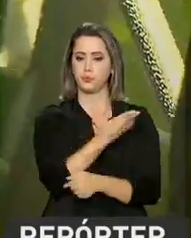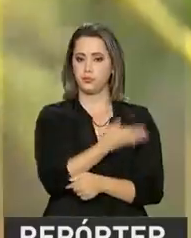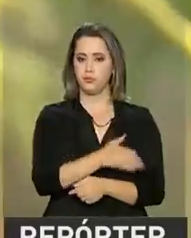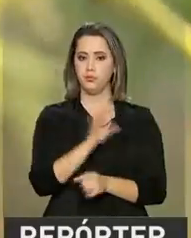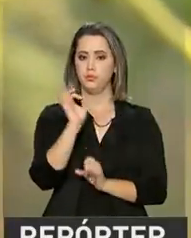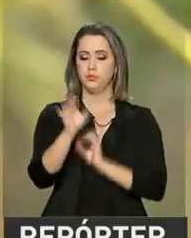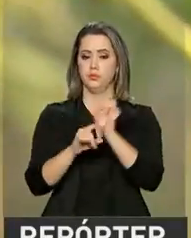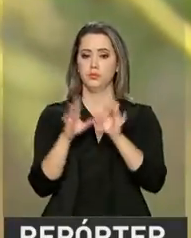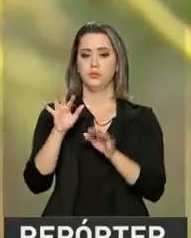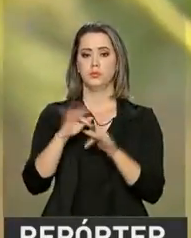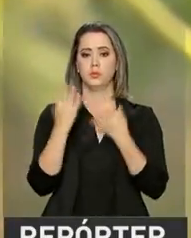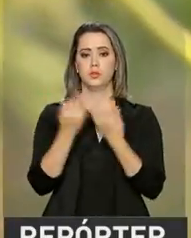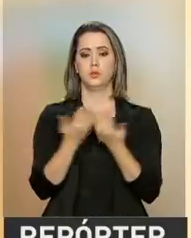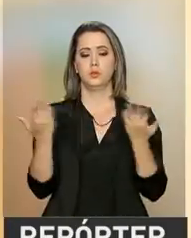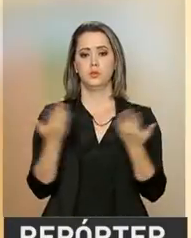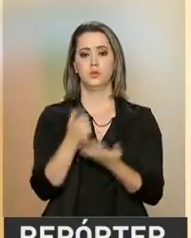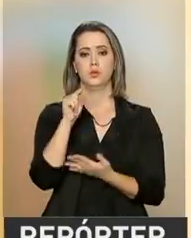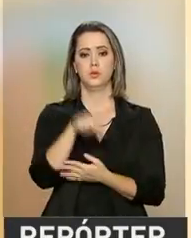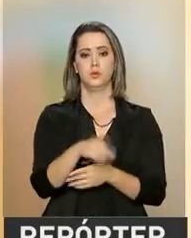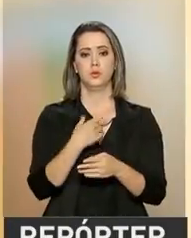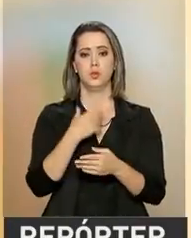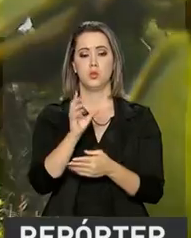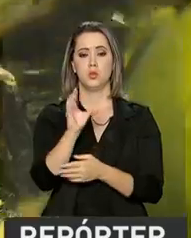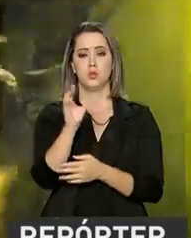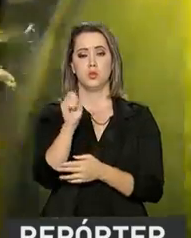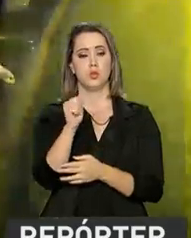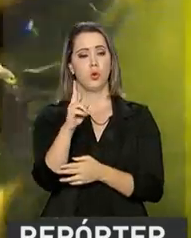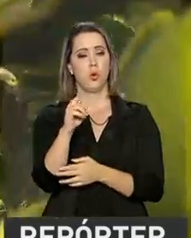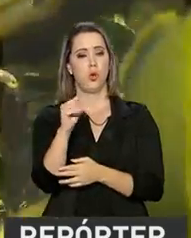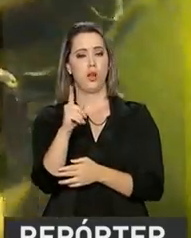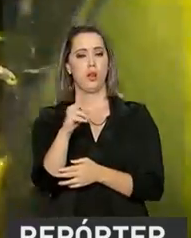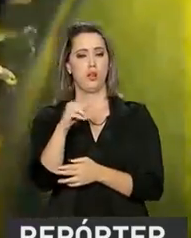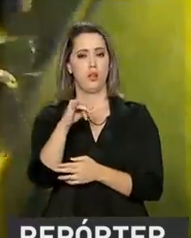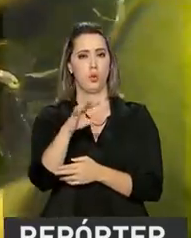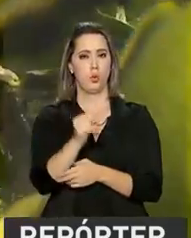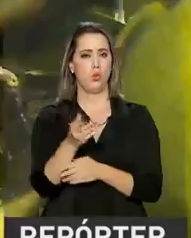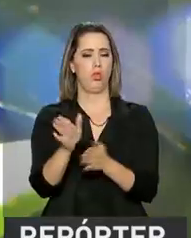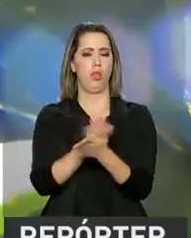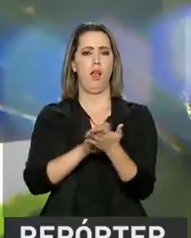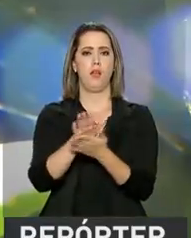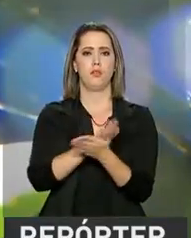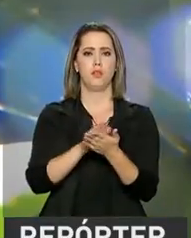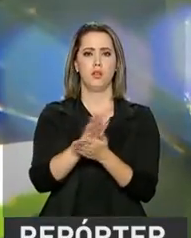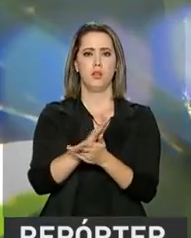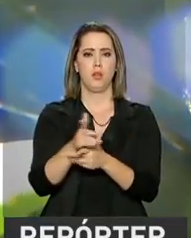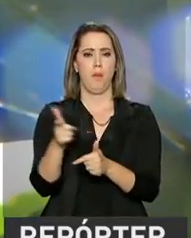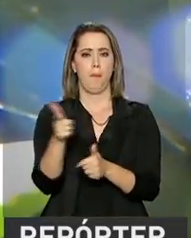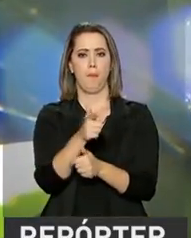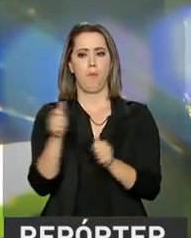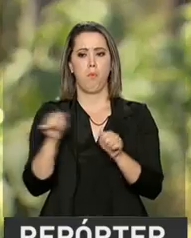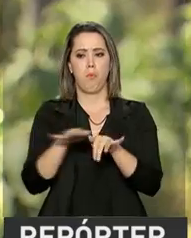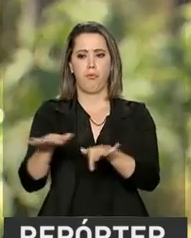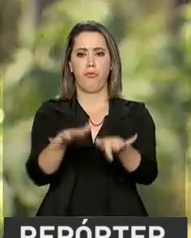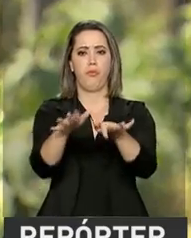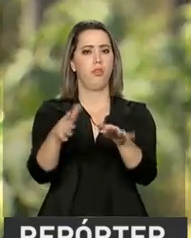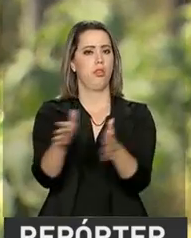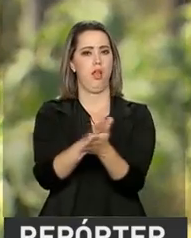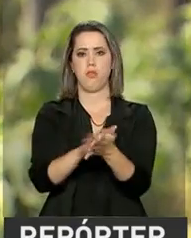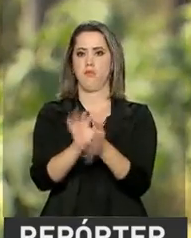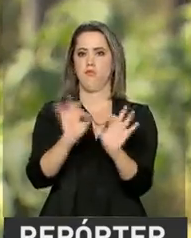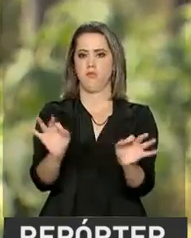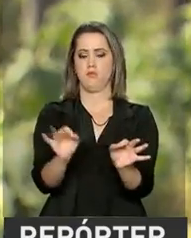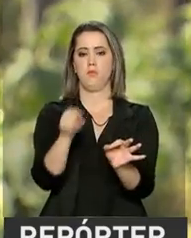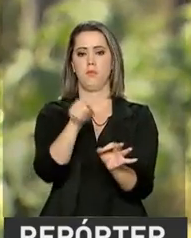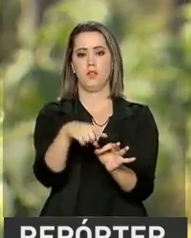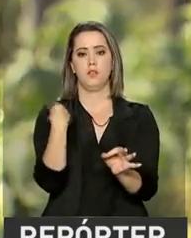especialidade da família hoje é o cultivo de orgânicos sem agrotóxicos e sem fertilizantes químicos por a gente ser produtor